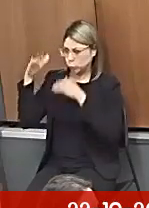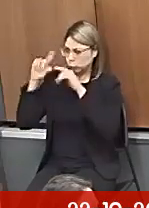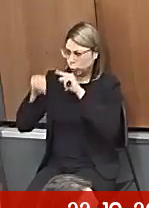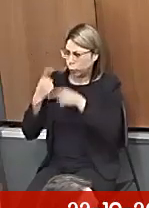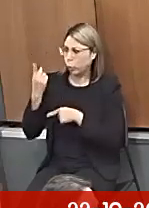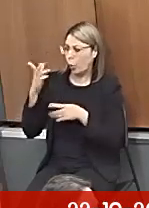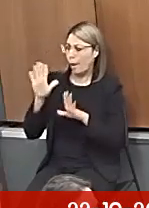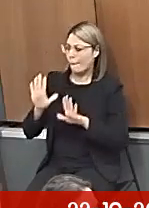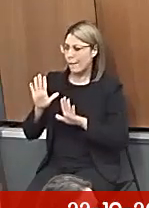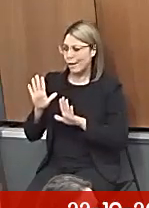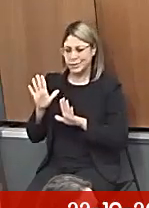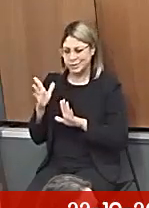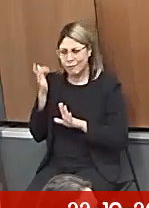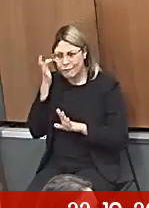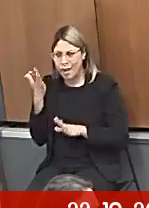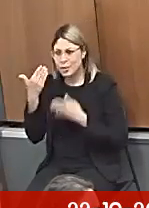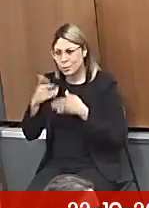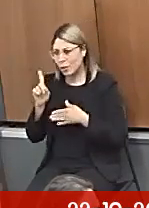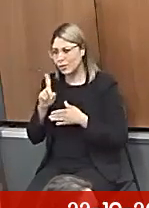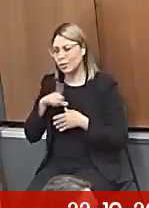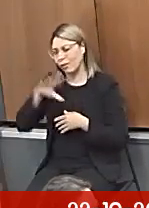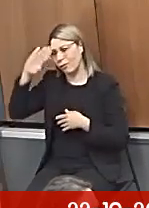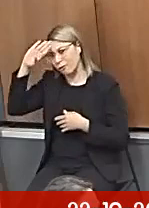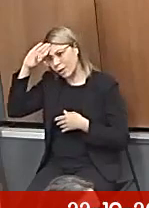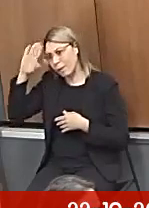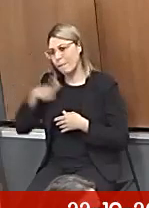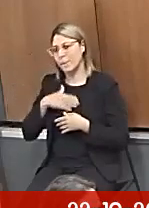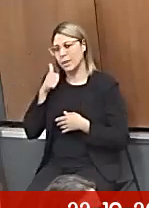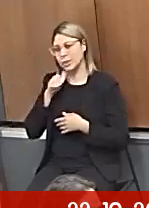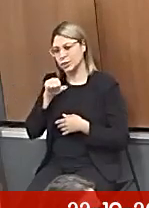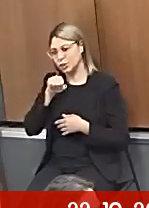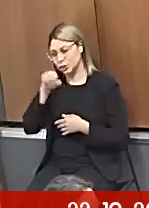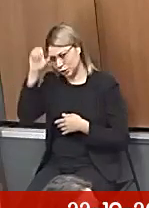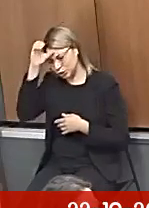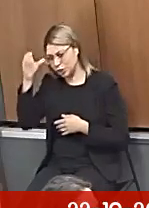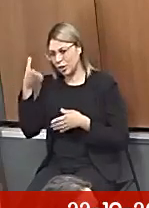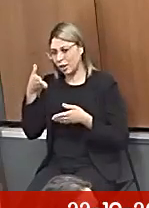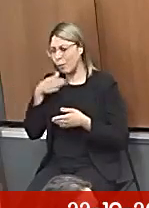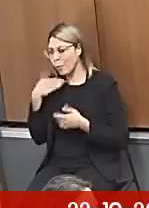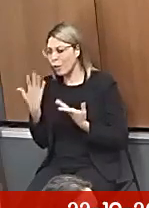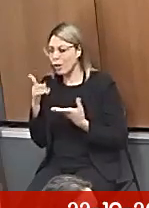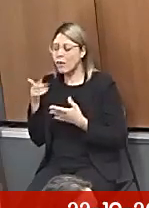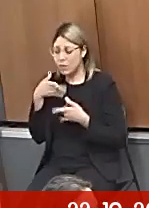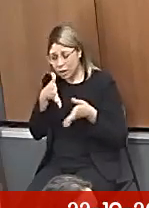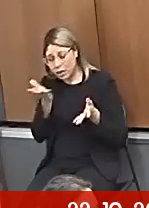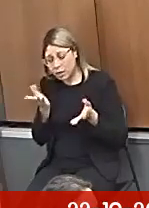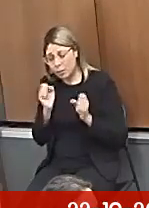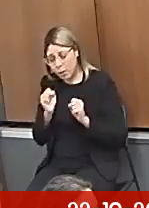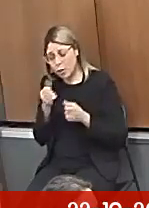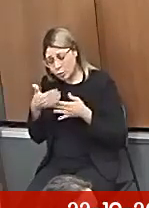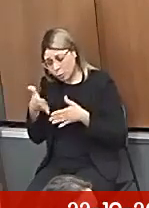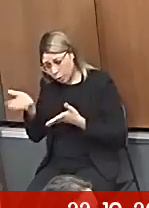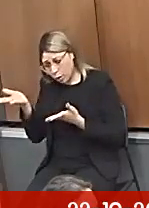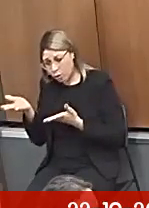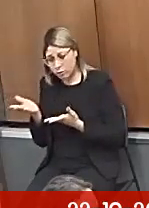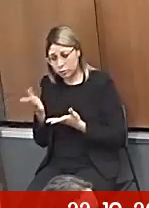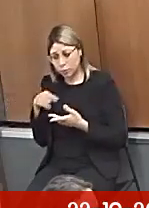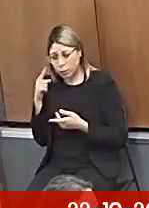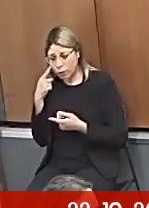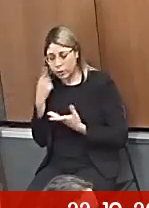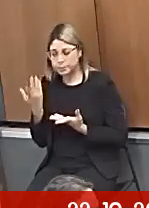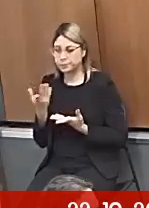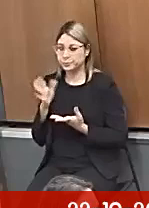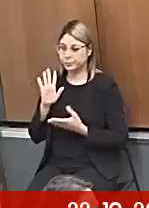né, a maturidade de fazer uma prova, estava com febre, minha tia tinha acabado de falecer. Ah, não, deixa ele fazer a prova para depois a gente ver. Aí ele